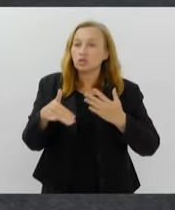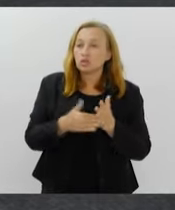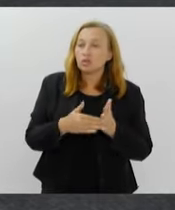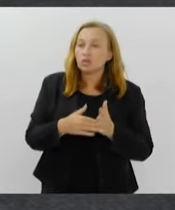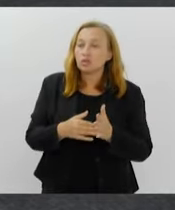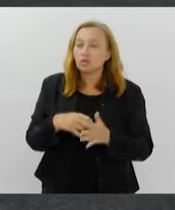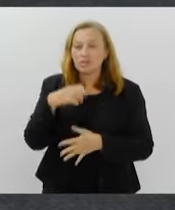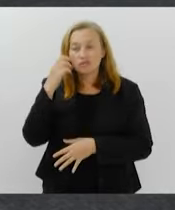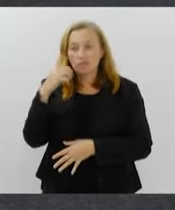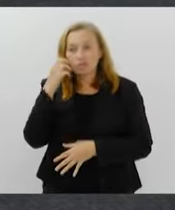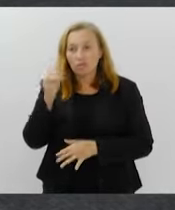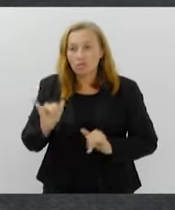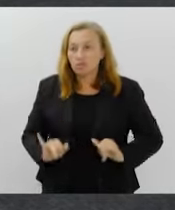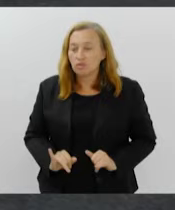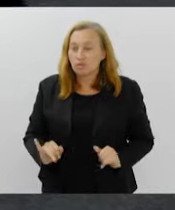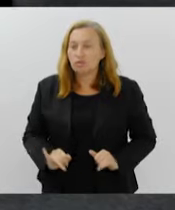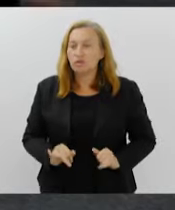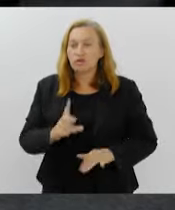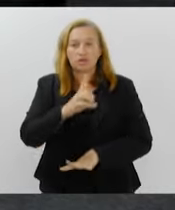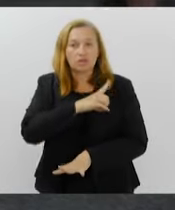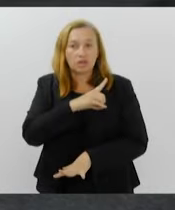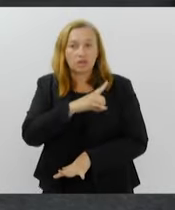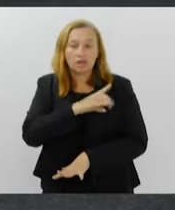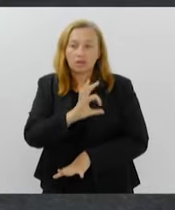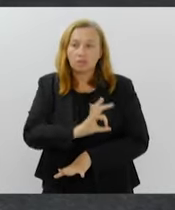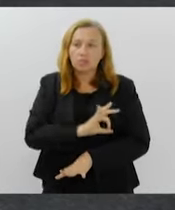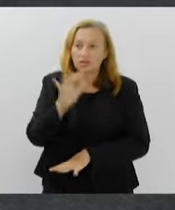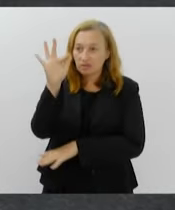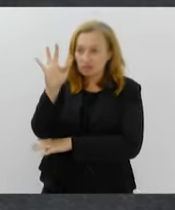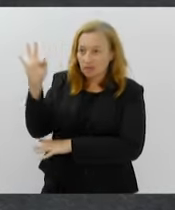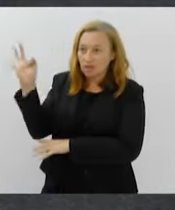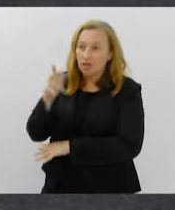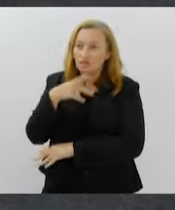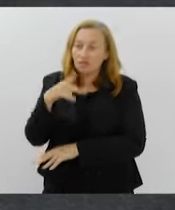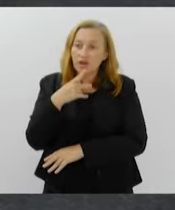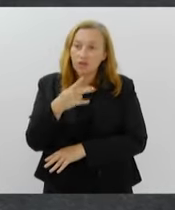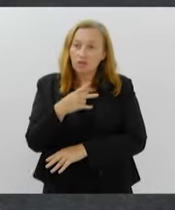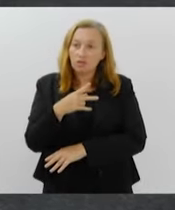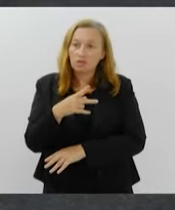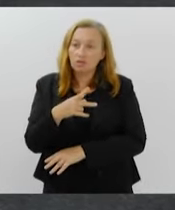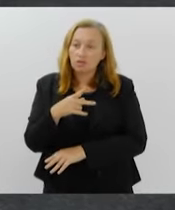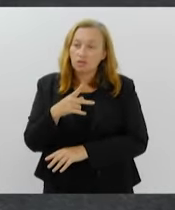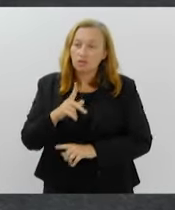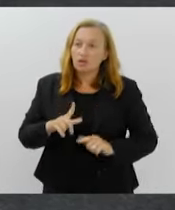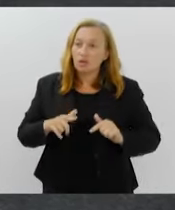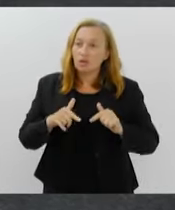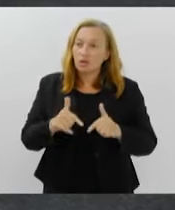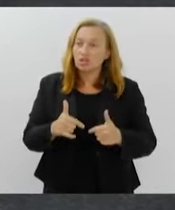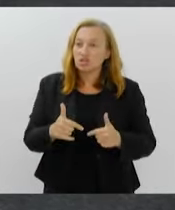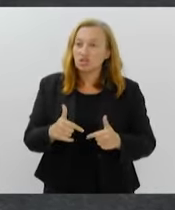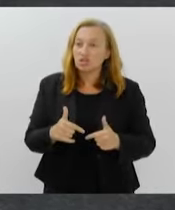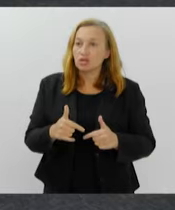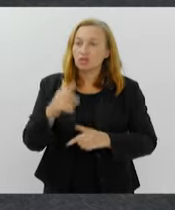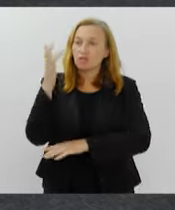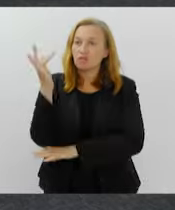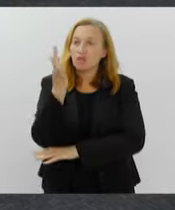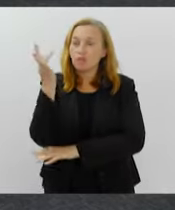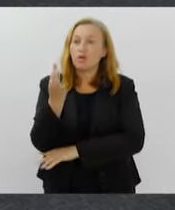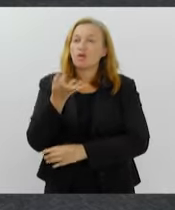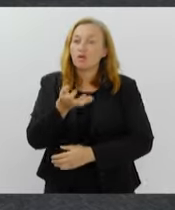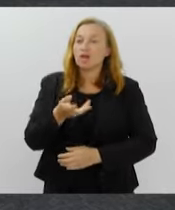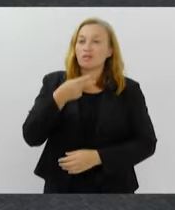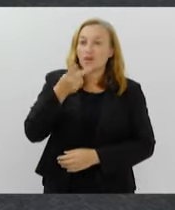constrangimento sofrido o delegado da polícia federal disse que se tratava de um ato informal eu devo dizer senhor